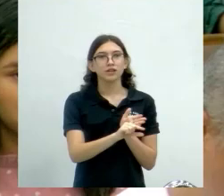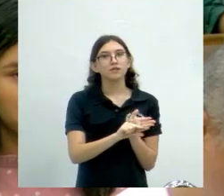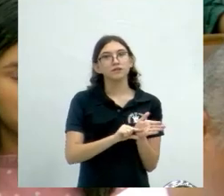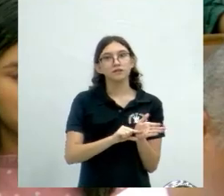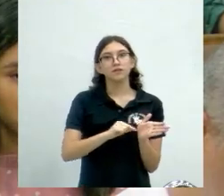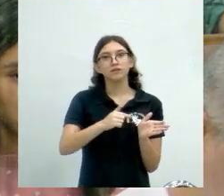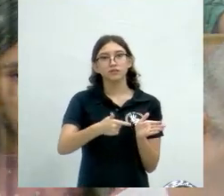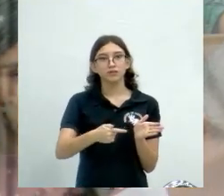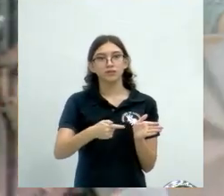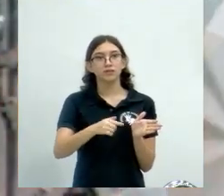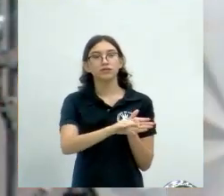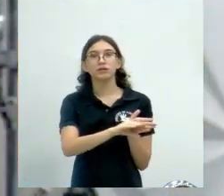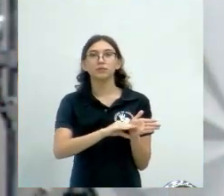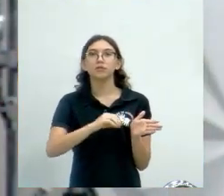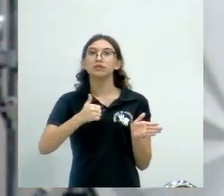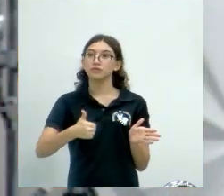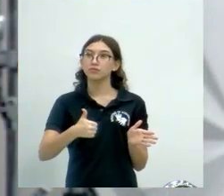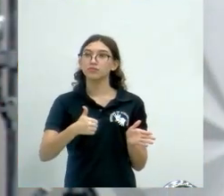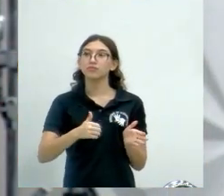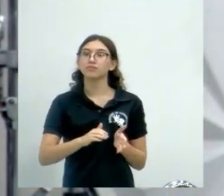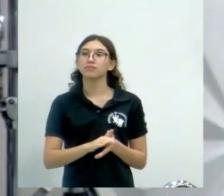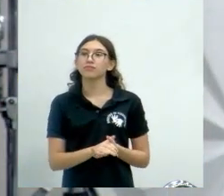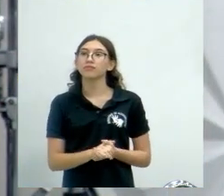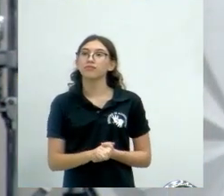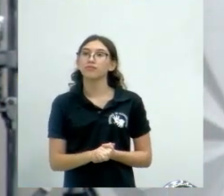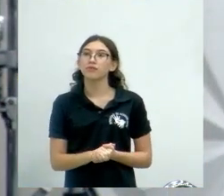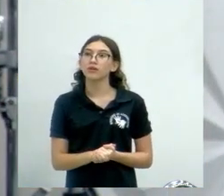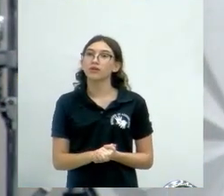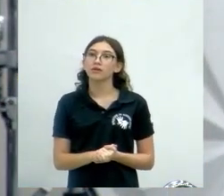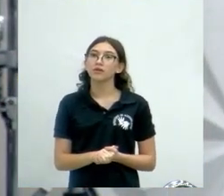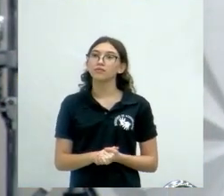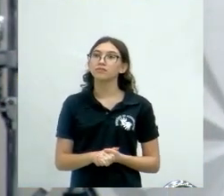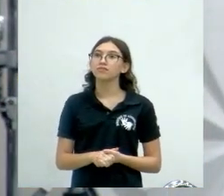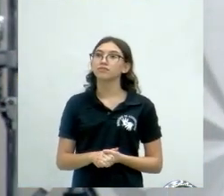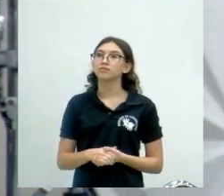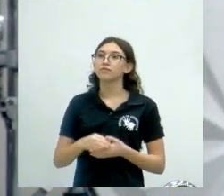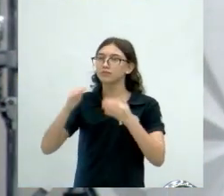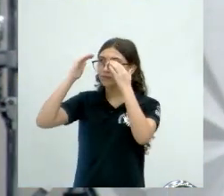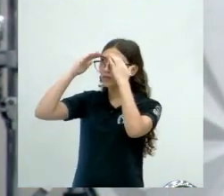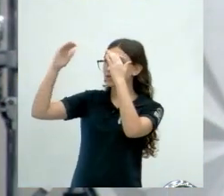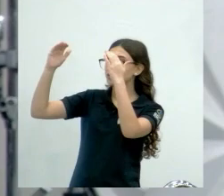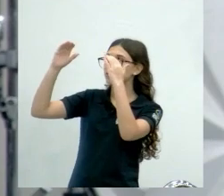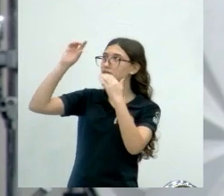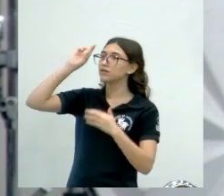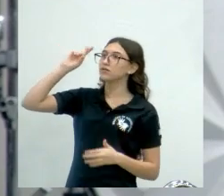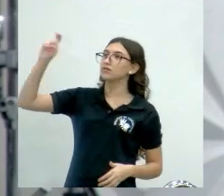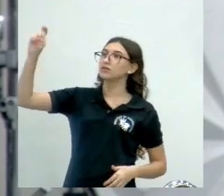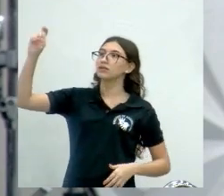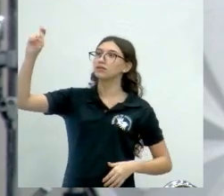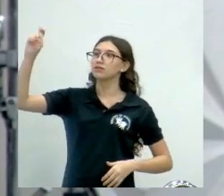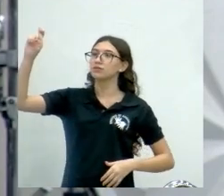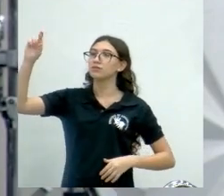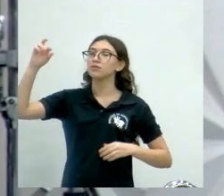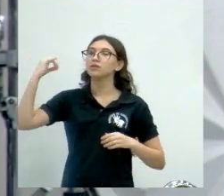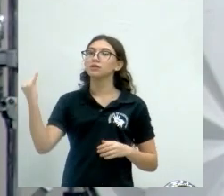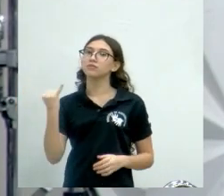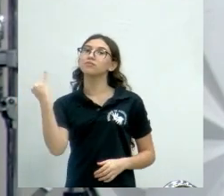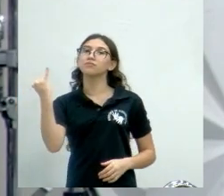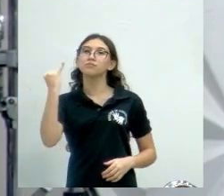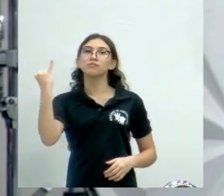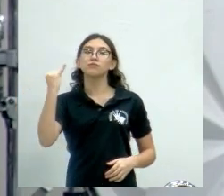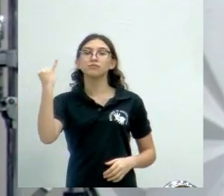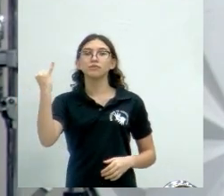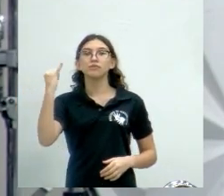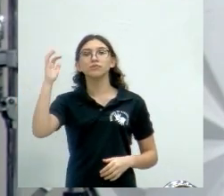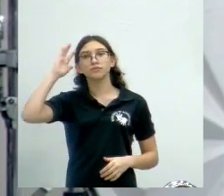do capítulo 1. O temor do Senhor é o princípio da sabedoria. Então, se nós queremos ser sábios,